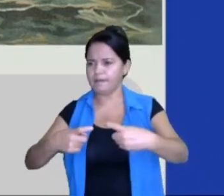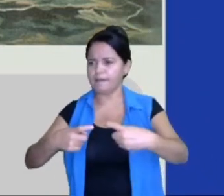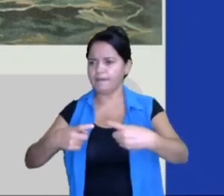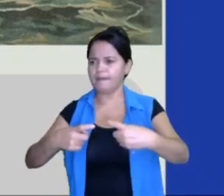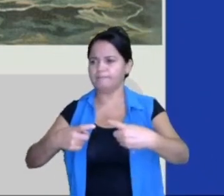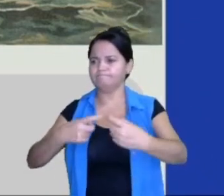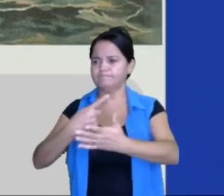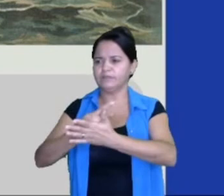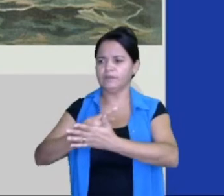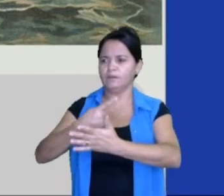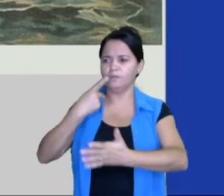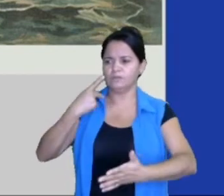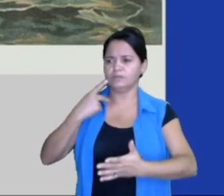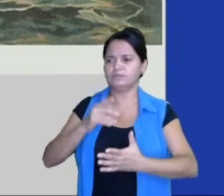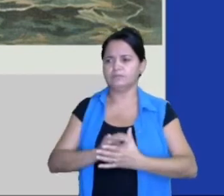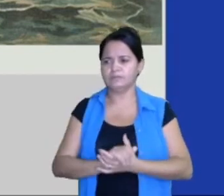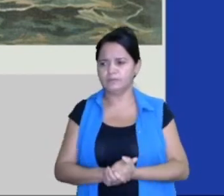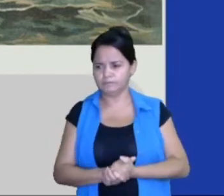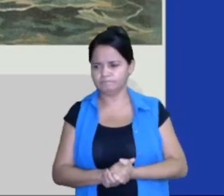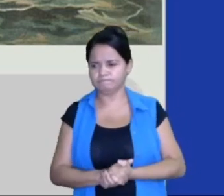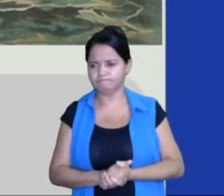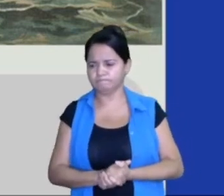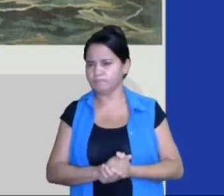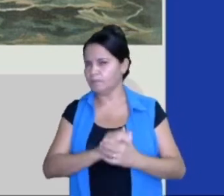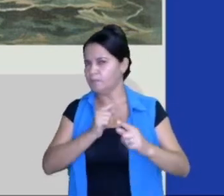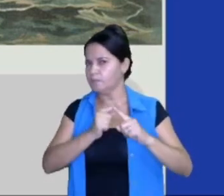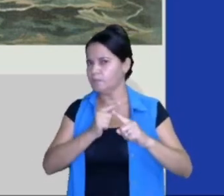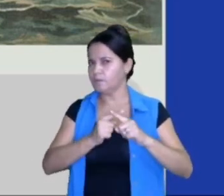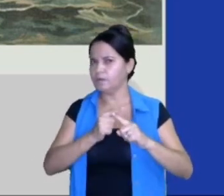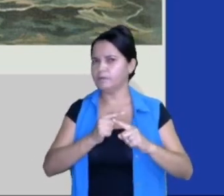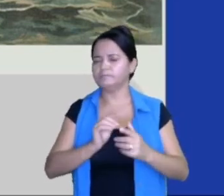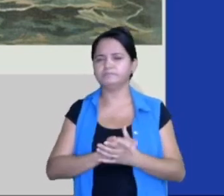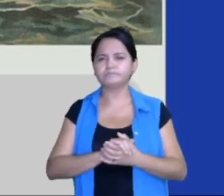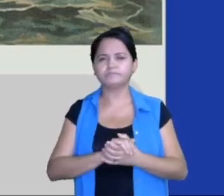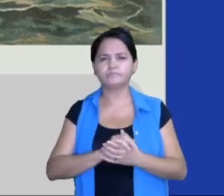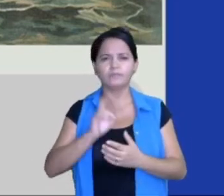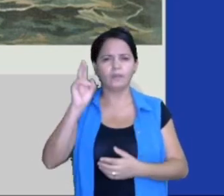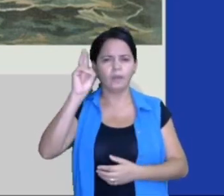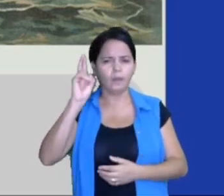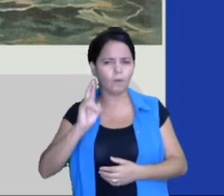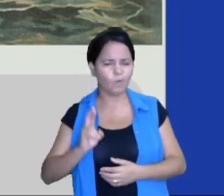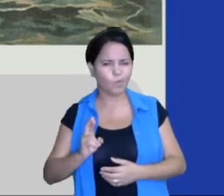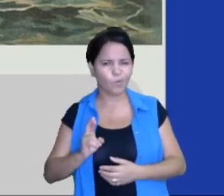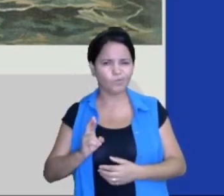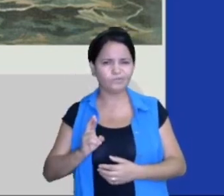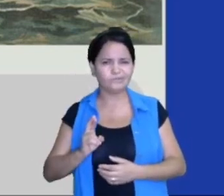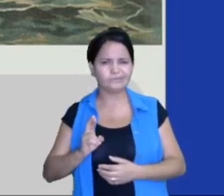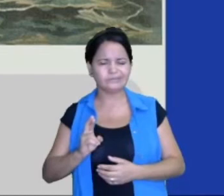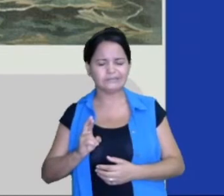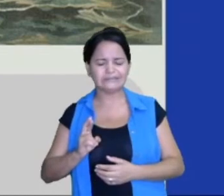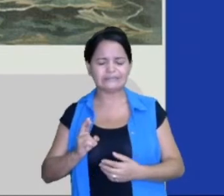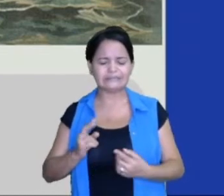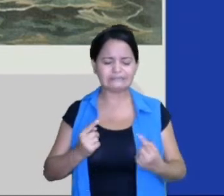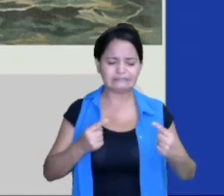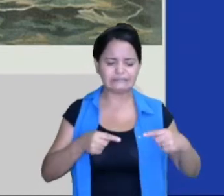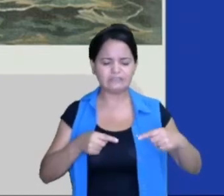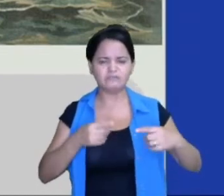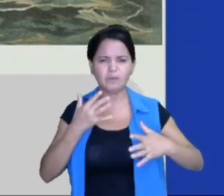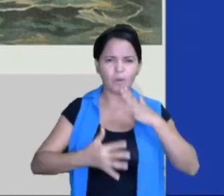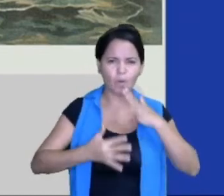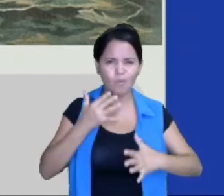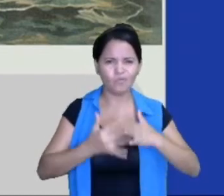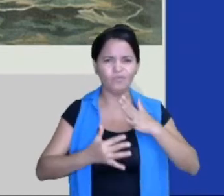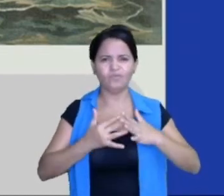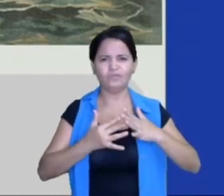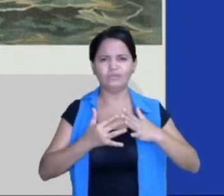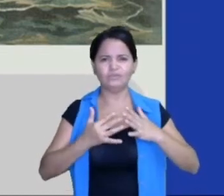comentar com vocês. Por que a Rússia foi entrar em conflito contra o Japão, né?